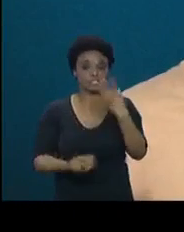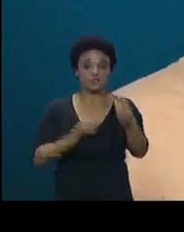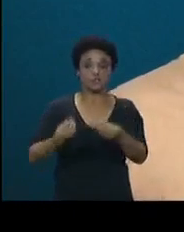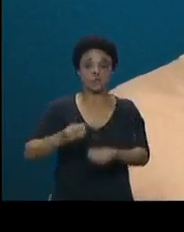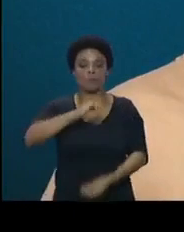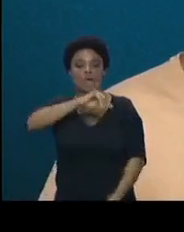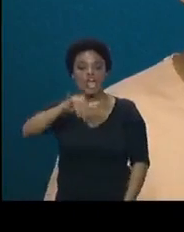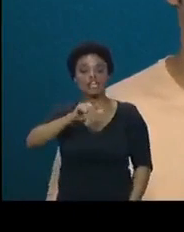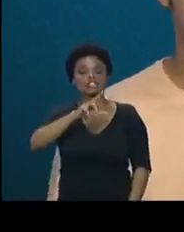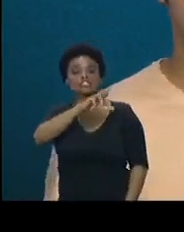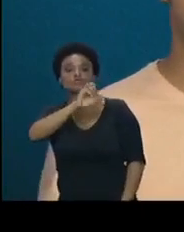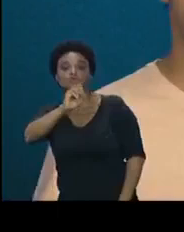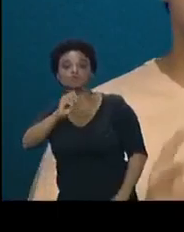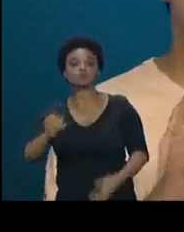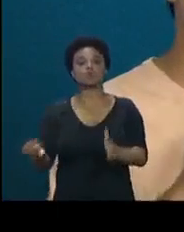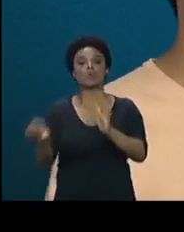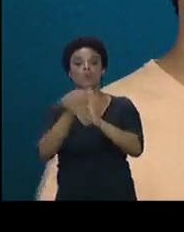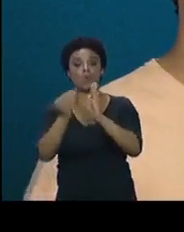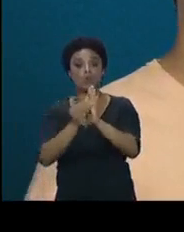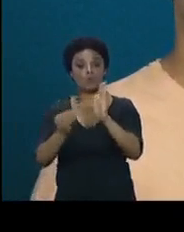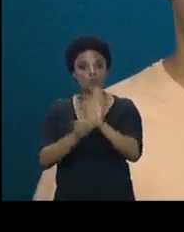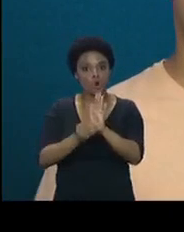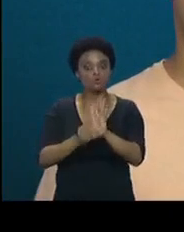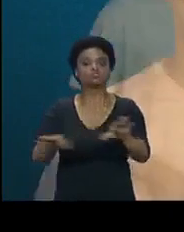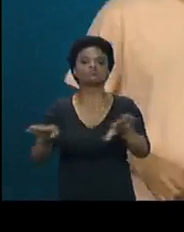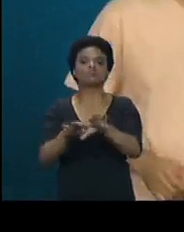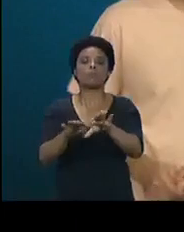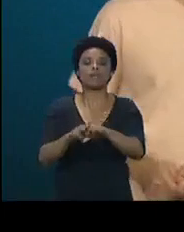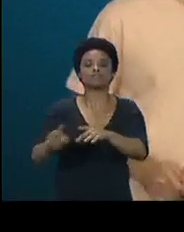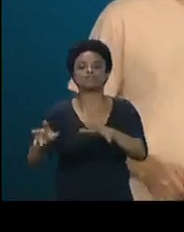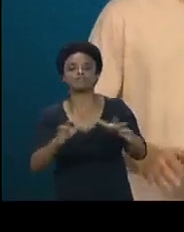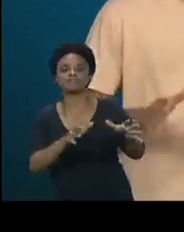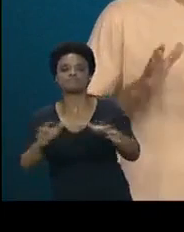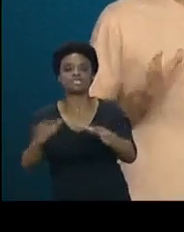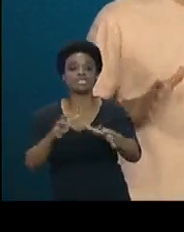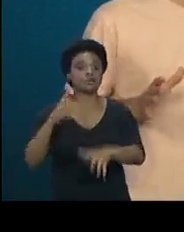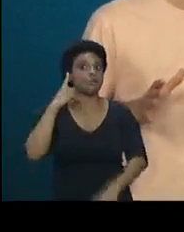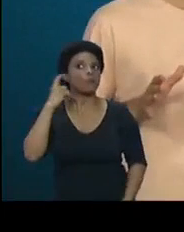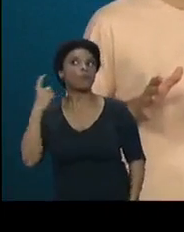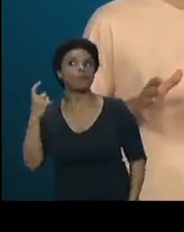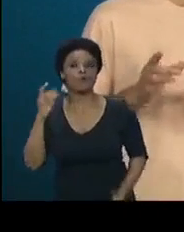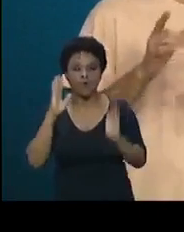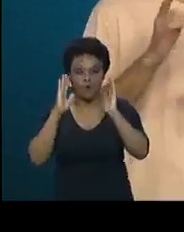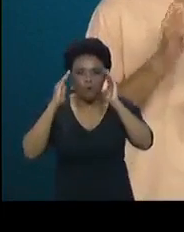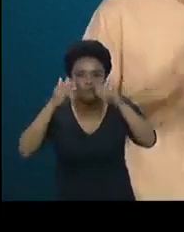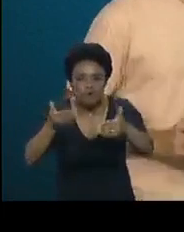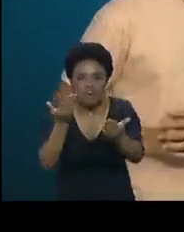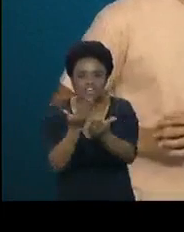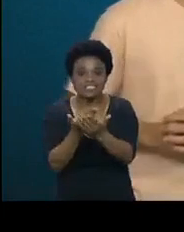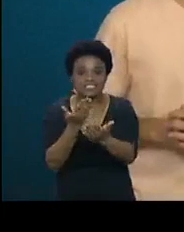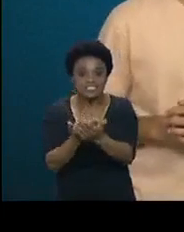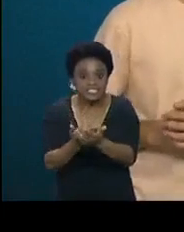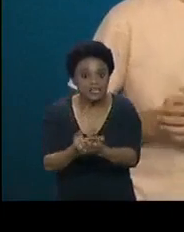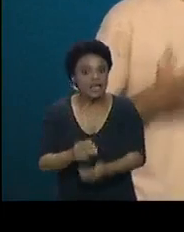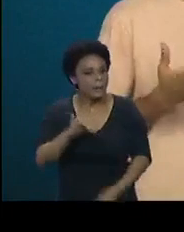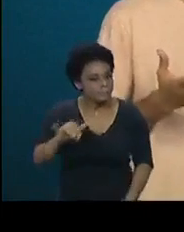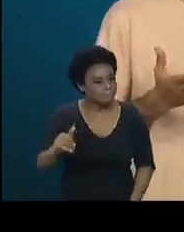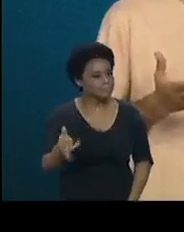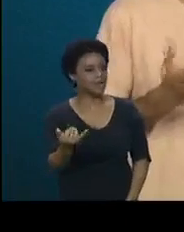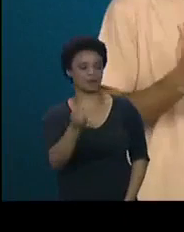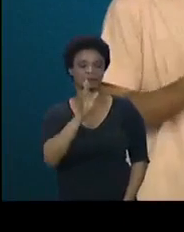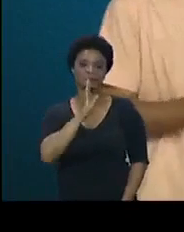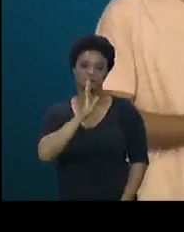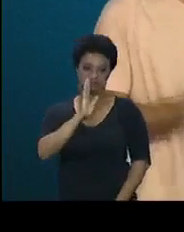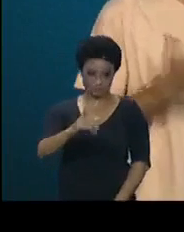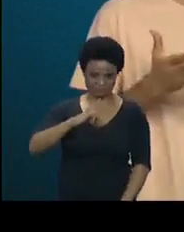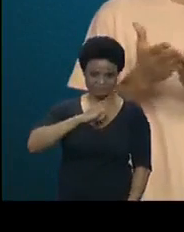compostos, decaimento radioativo e vibração do som. É isso aí, foco nos estudos e aproveite os conhecimentos adquiridos